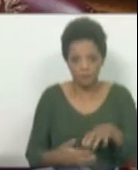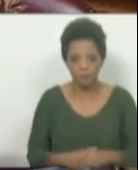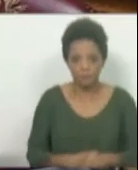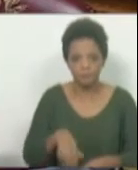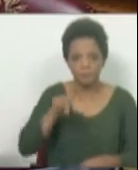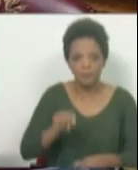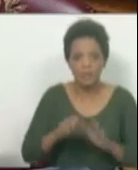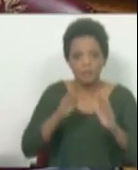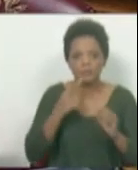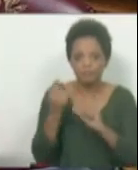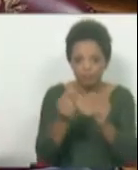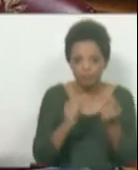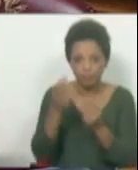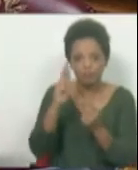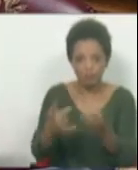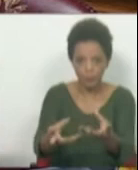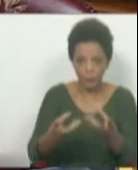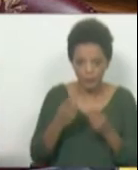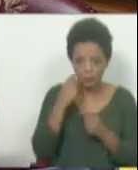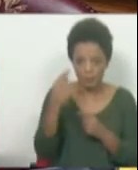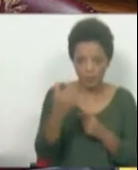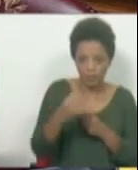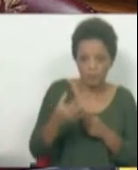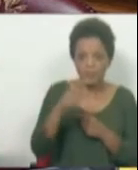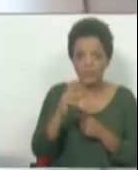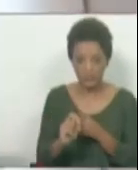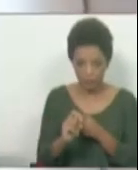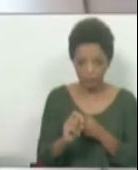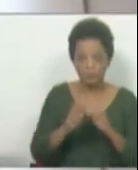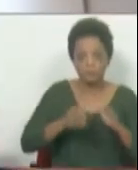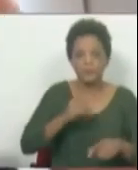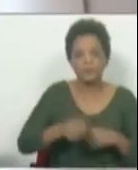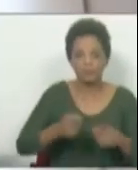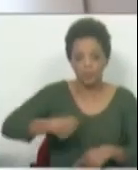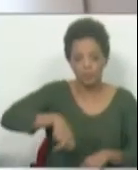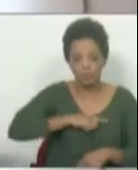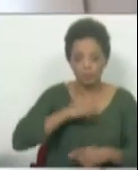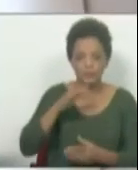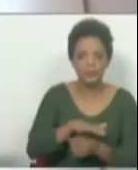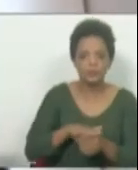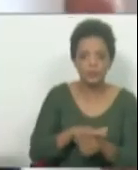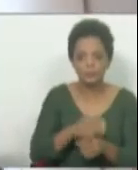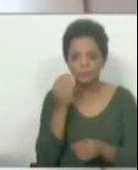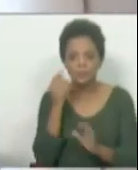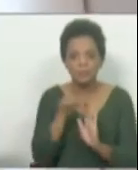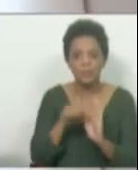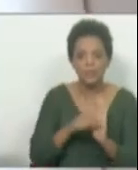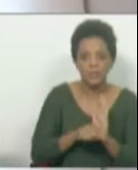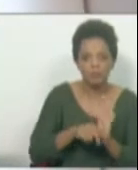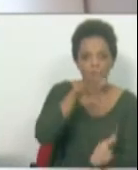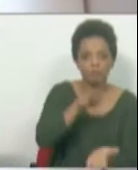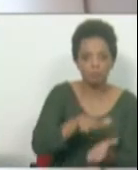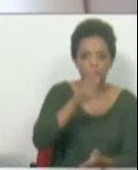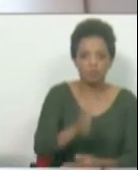é preciso também, para discutir o orçamento na especialidade de 2023, que façamos o ponto de situação sobre as medidas já